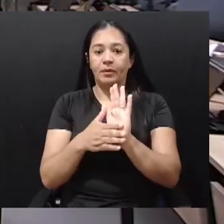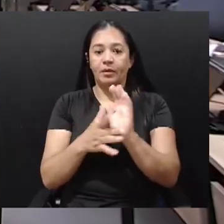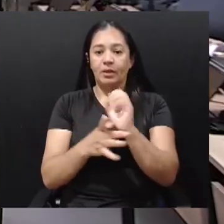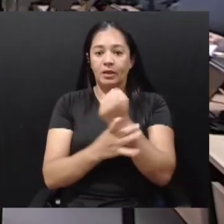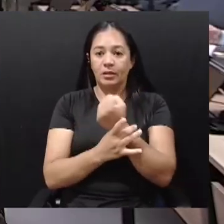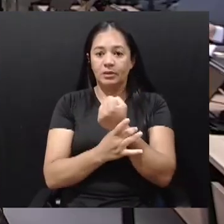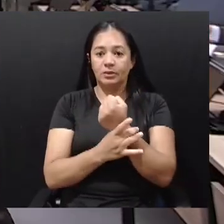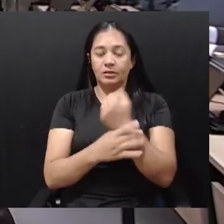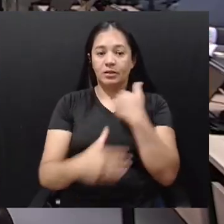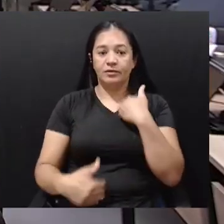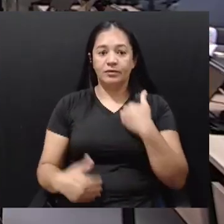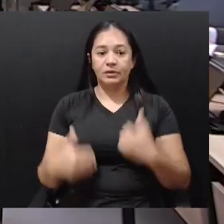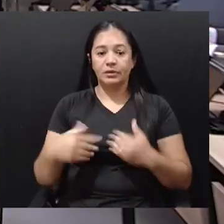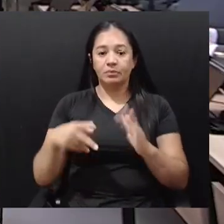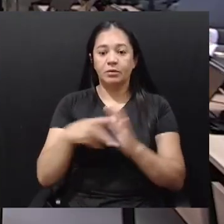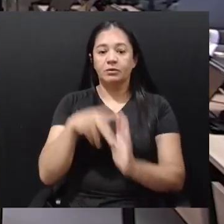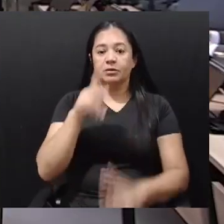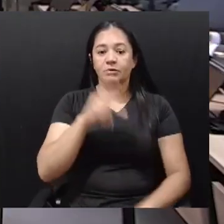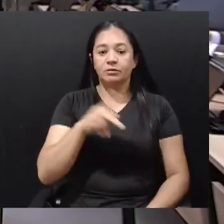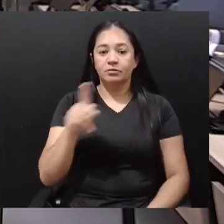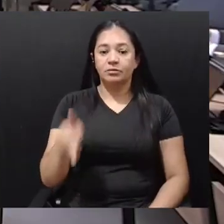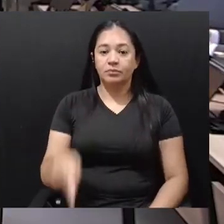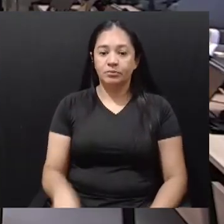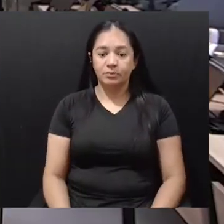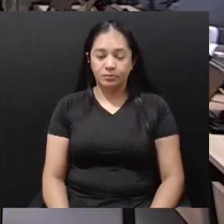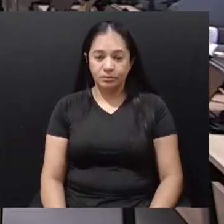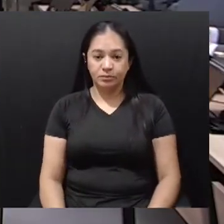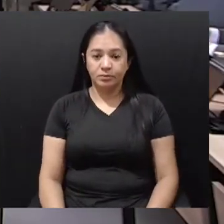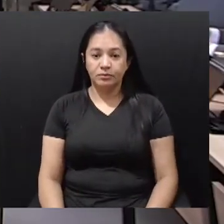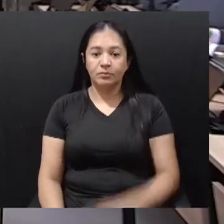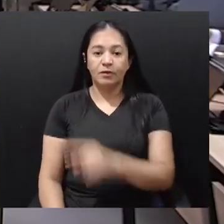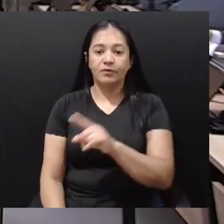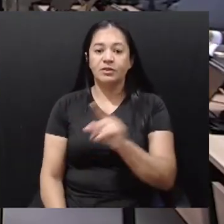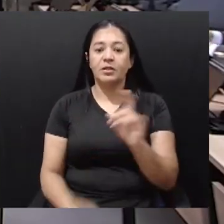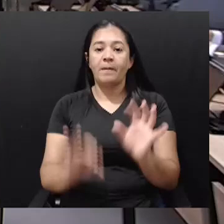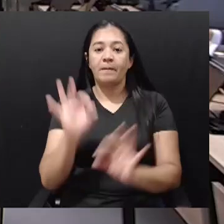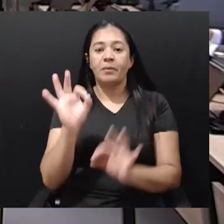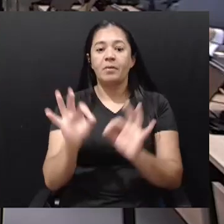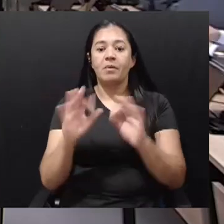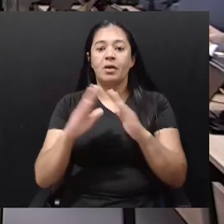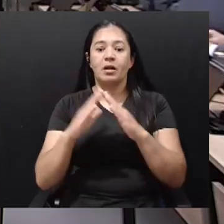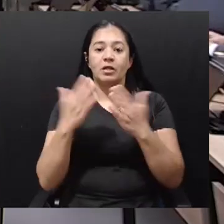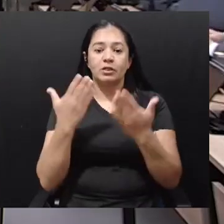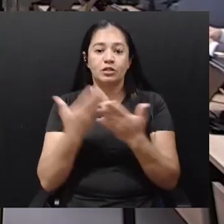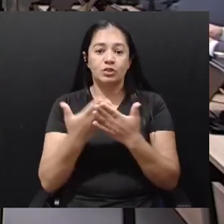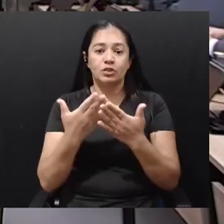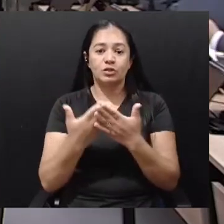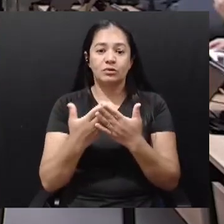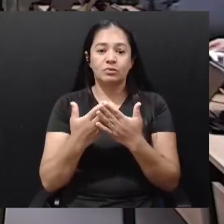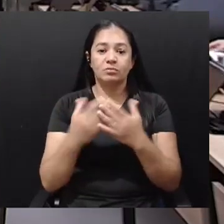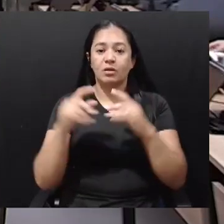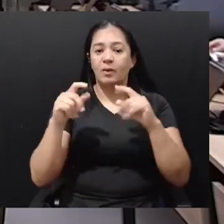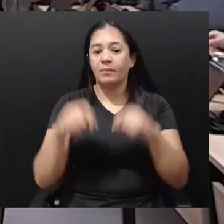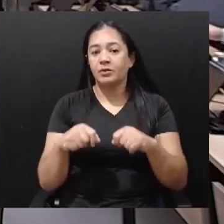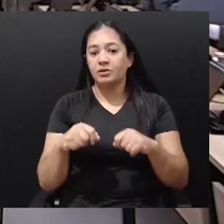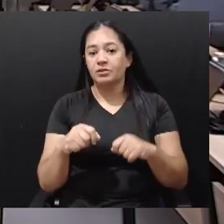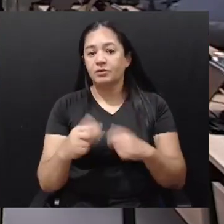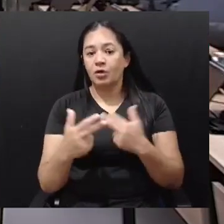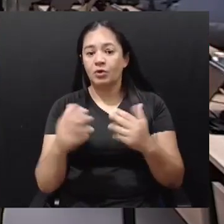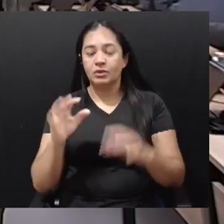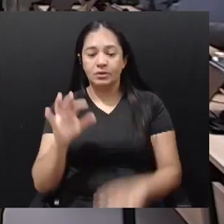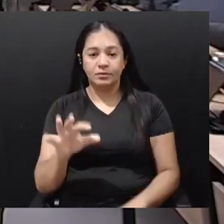professores é uma proposta de você preparar a escola para possíveis casos como esse. Não é uma